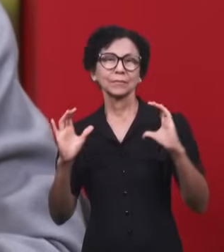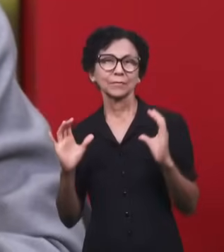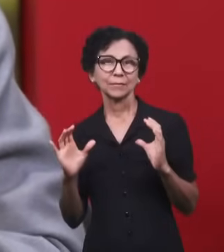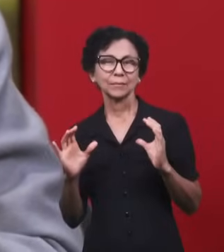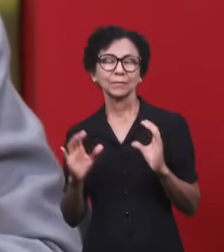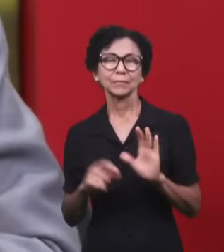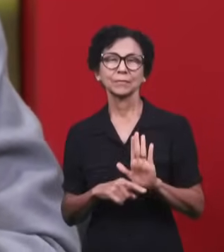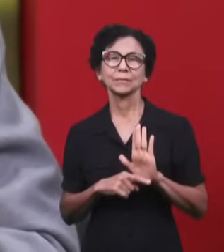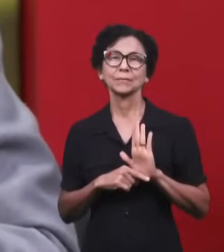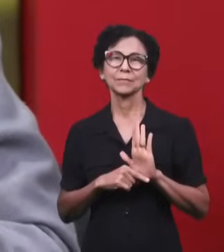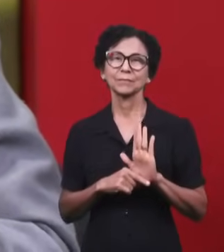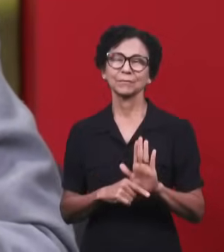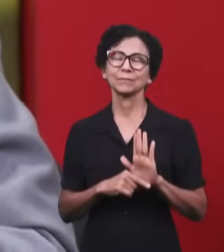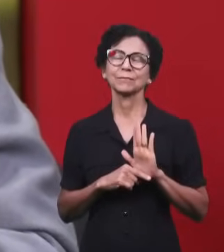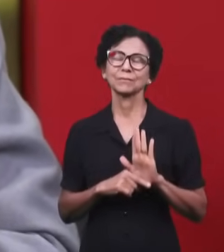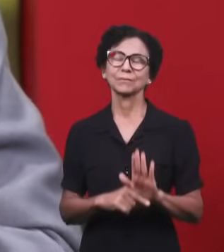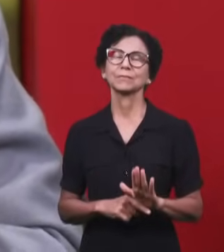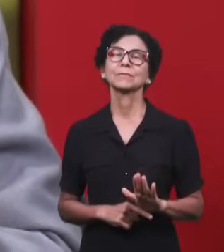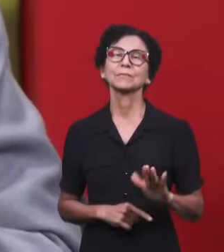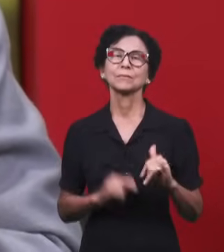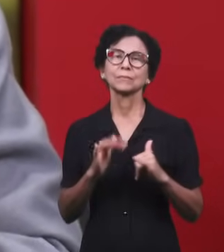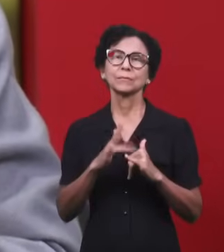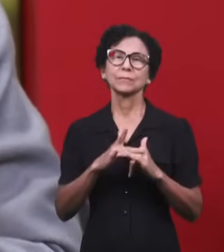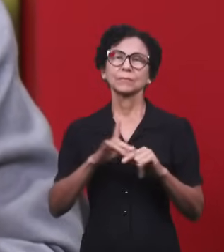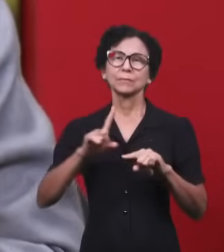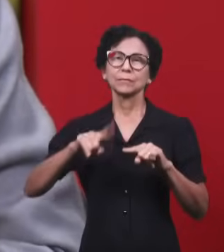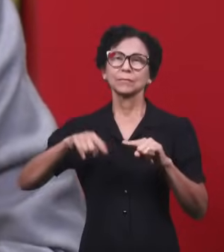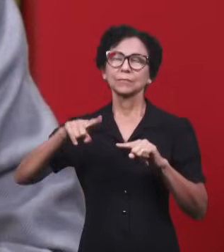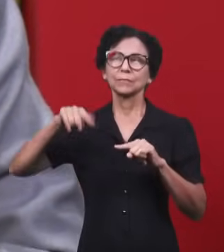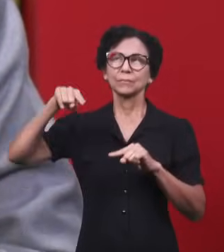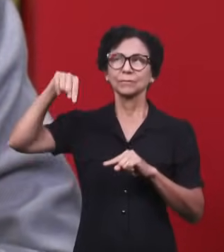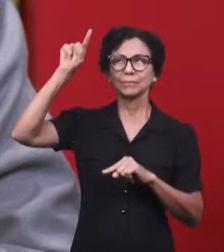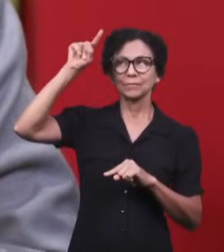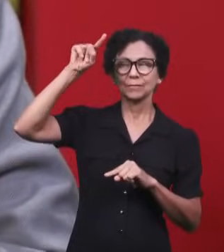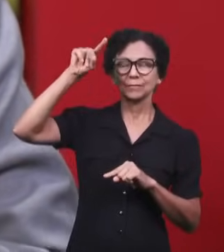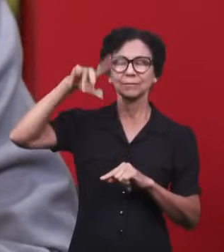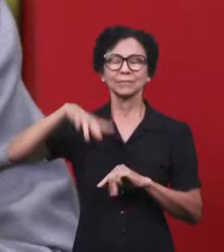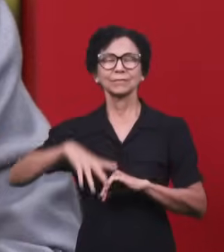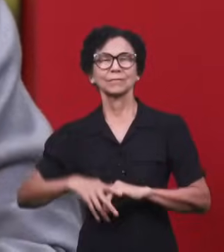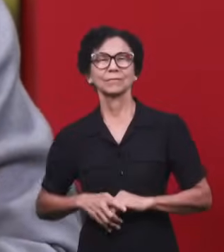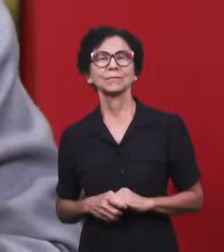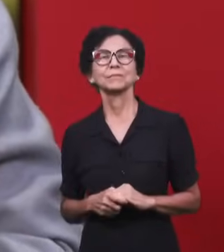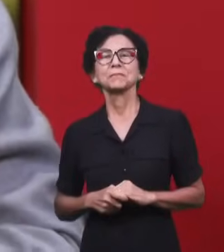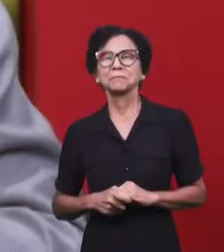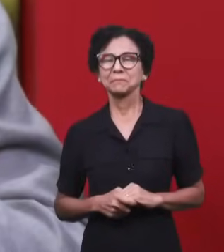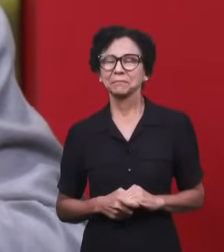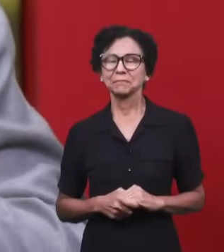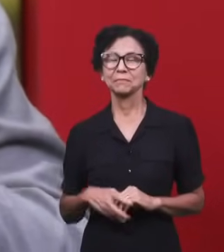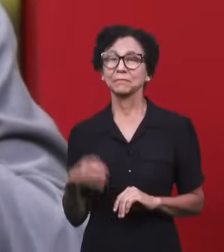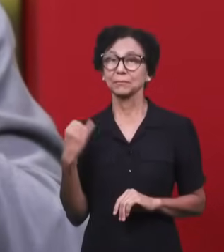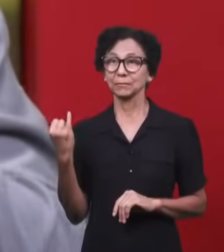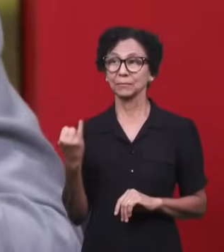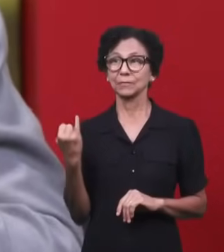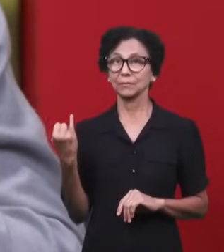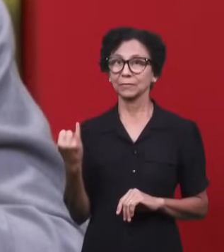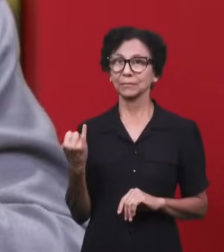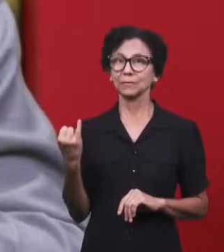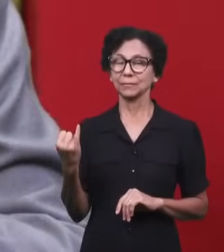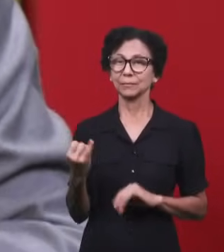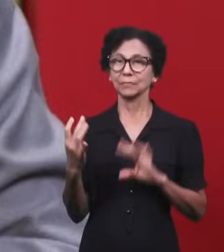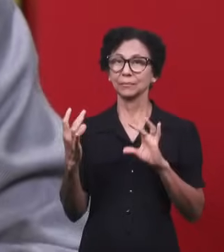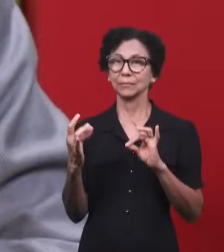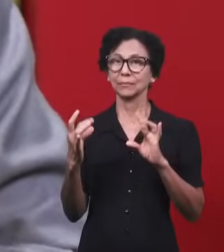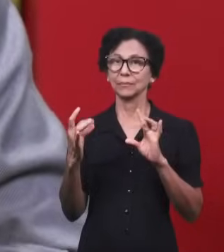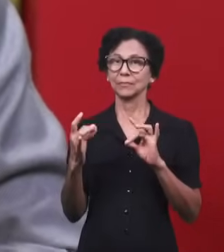a potencializar esse conteúdo e ajuda a fortalecer o canal. Ele se torna mais relevante, a plataforma oferece